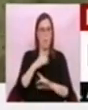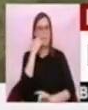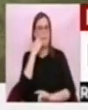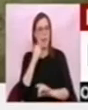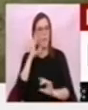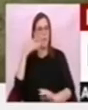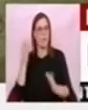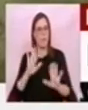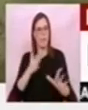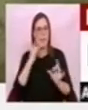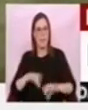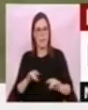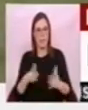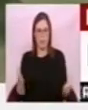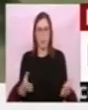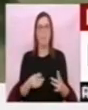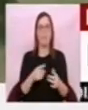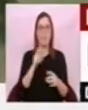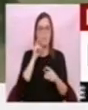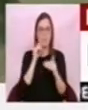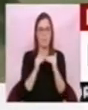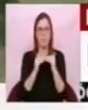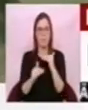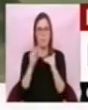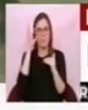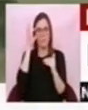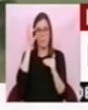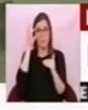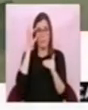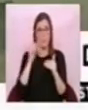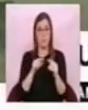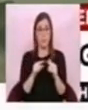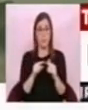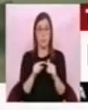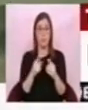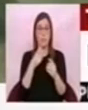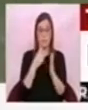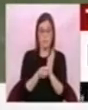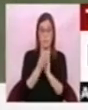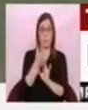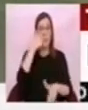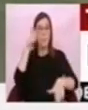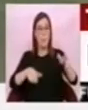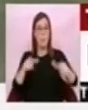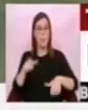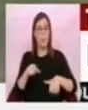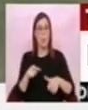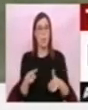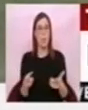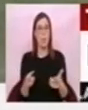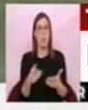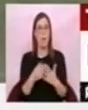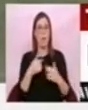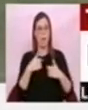graves no futuro, para fazer a estabilização de um conjunto de pessoas, não